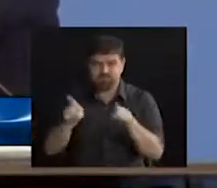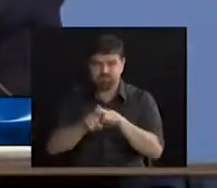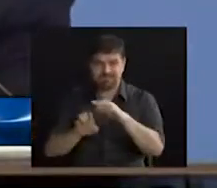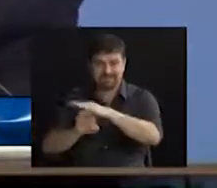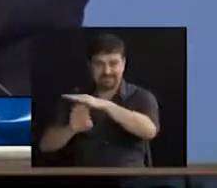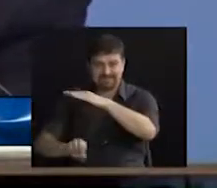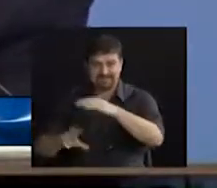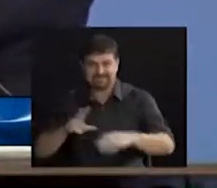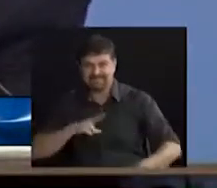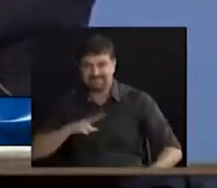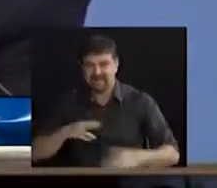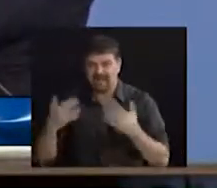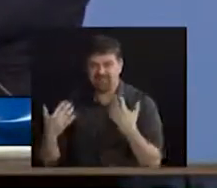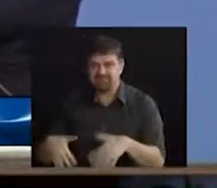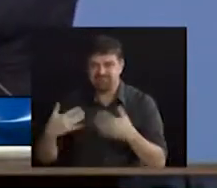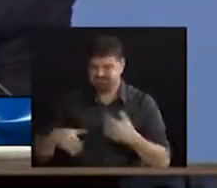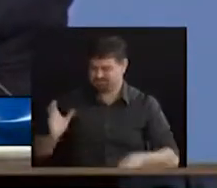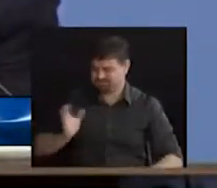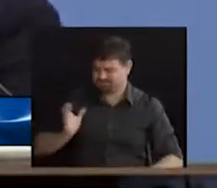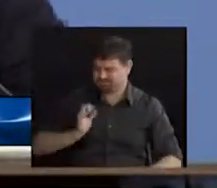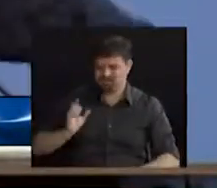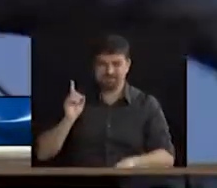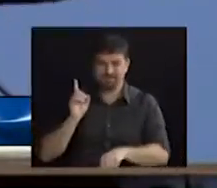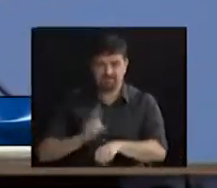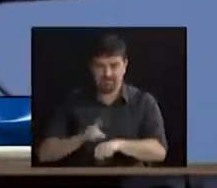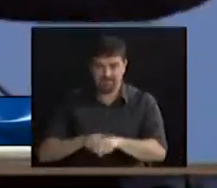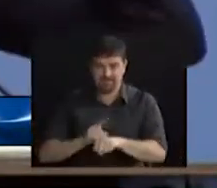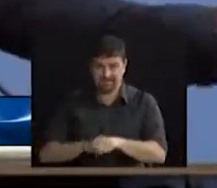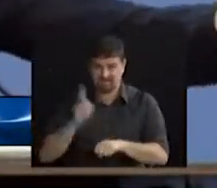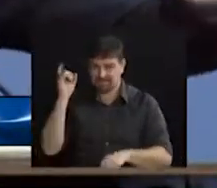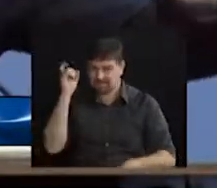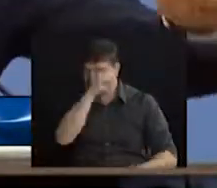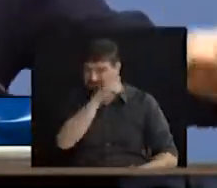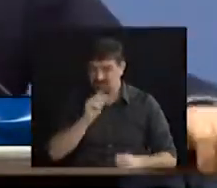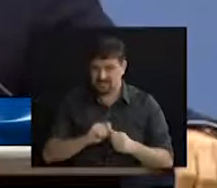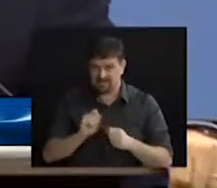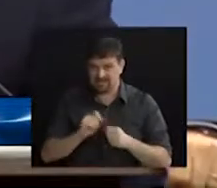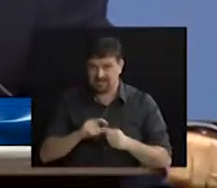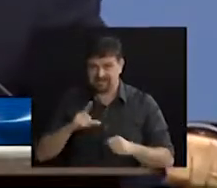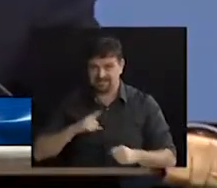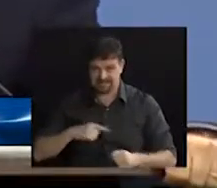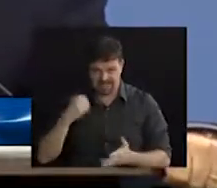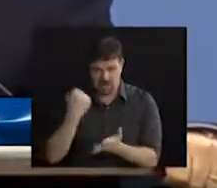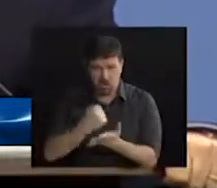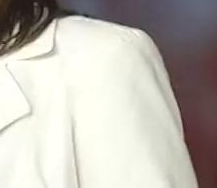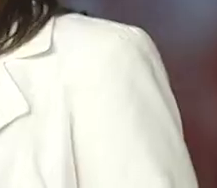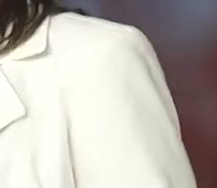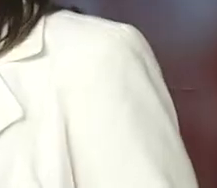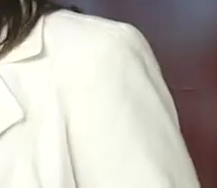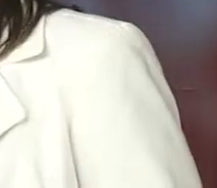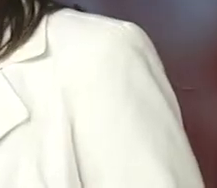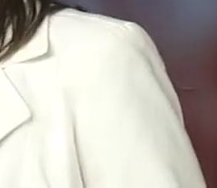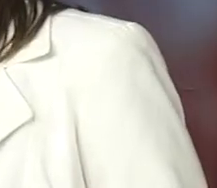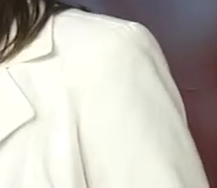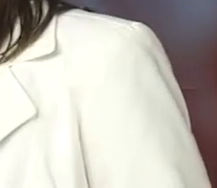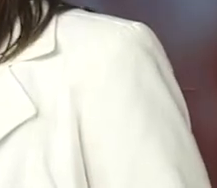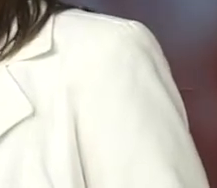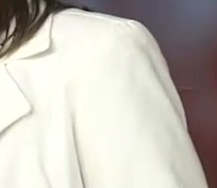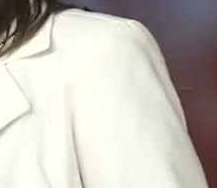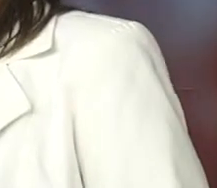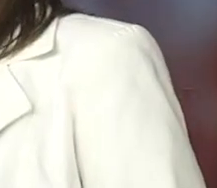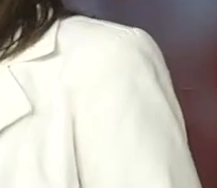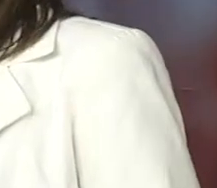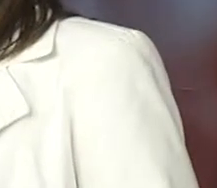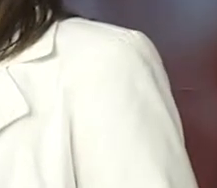em período de crise, manter inchada a máquina nesses contratos. Vereador pede revisão